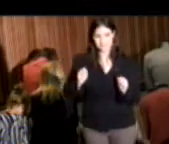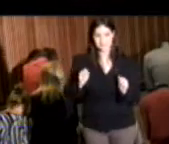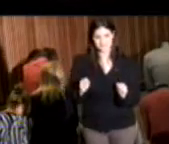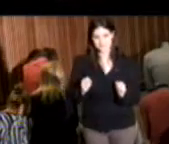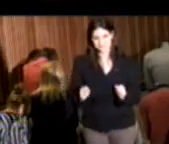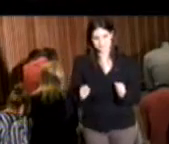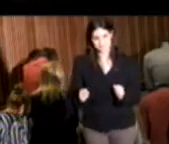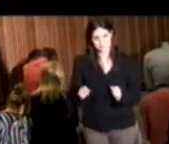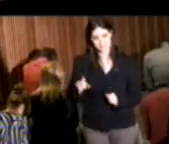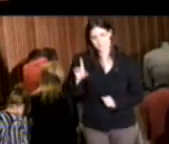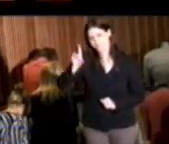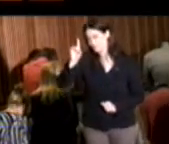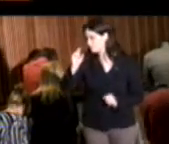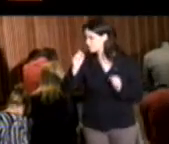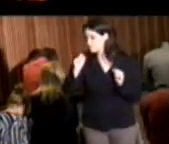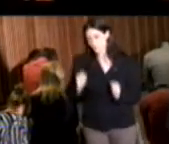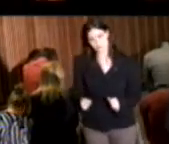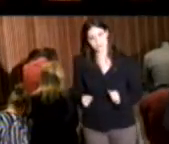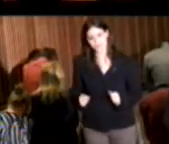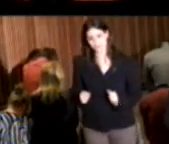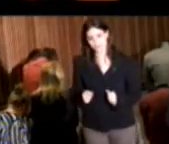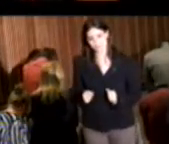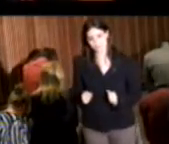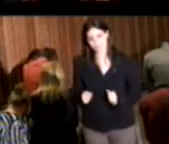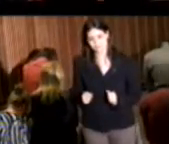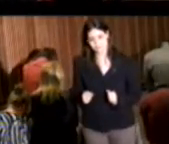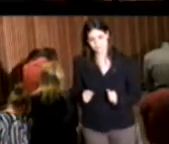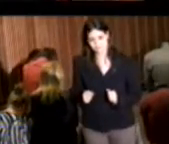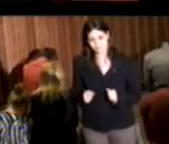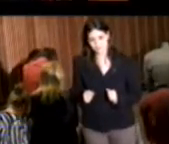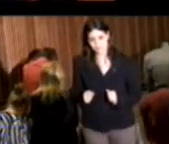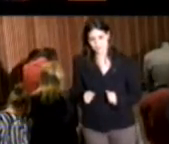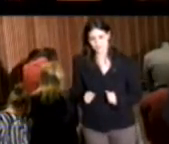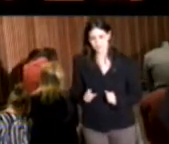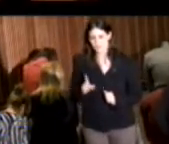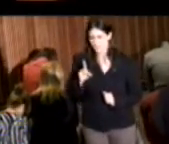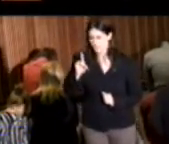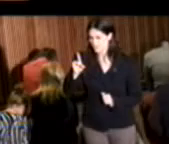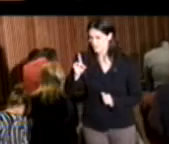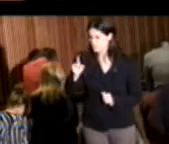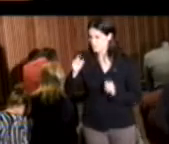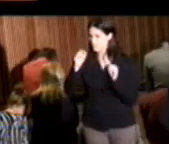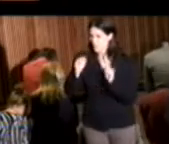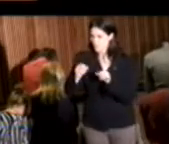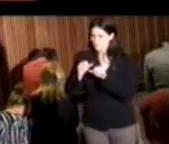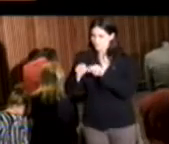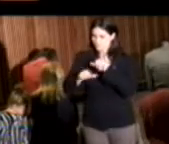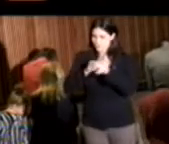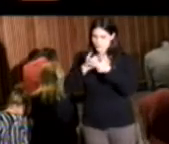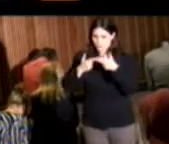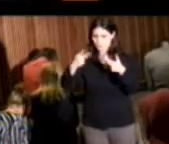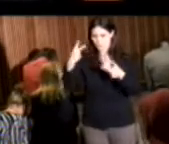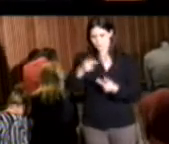Ele é muito especialmente tremendo para tocar a tua vida.